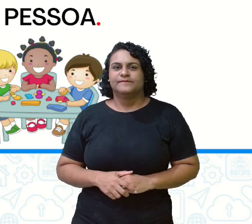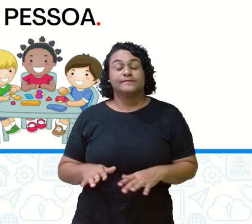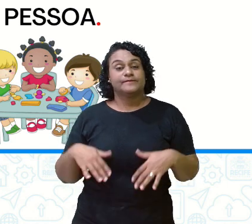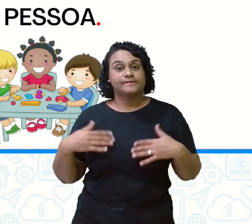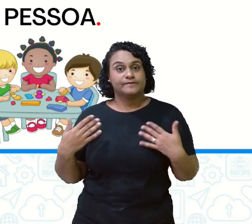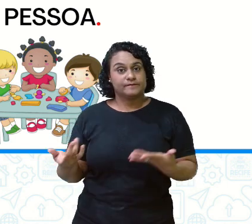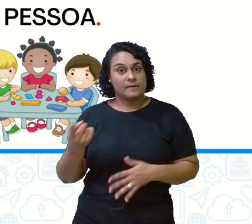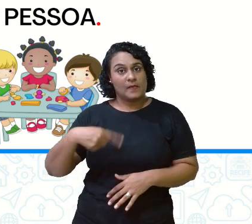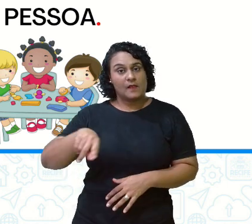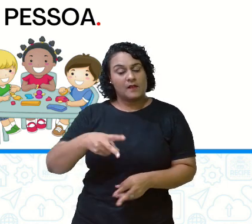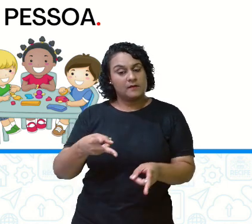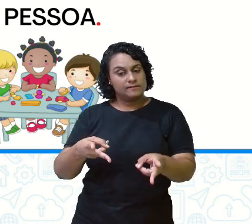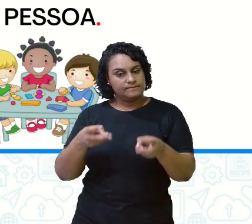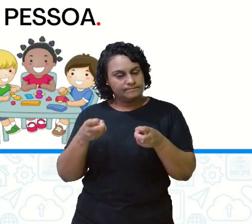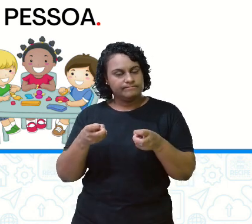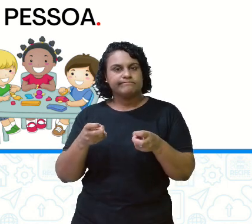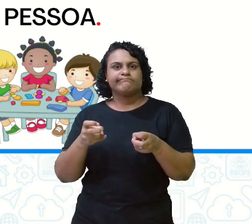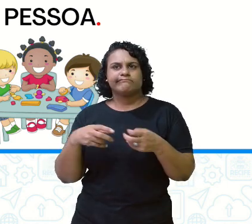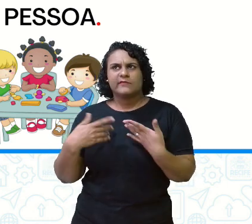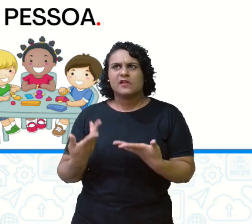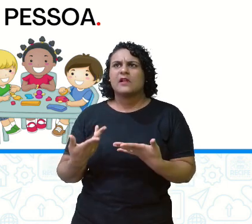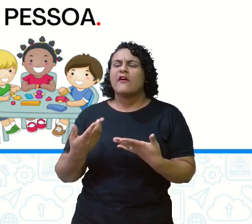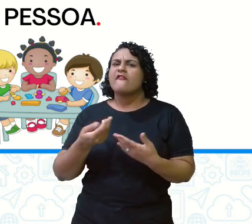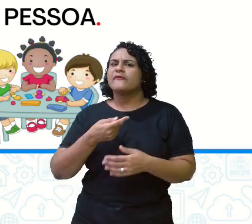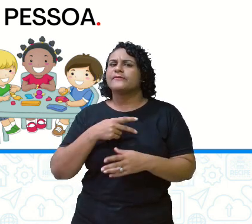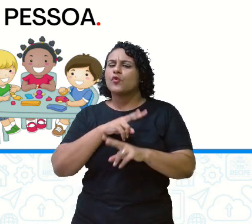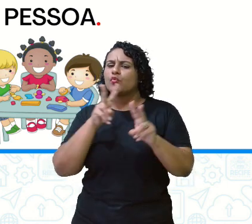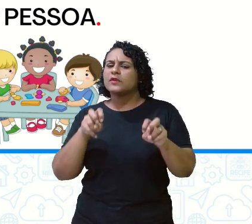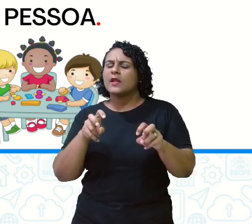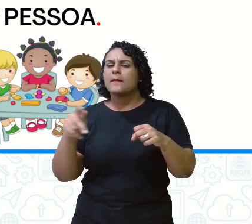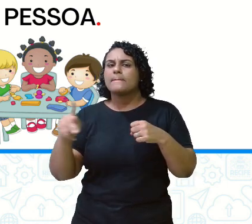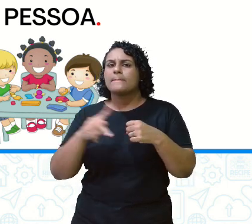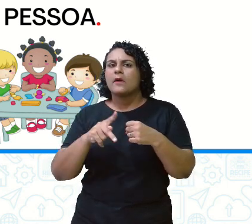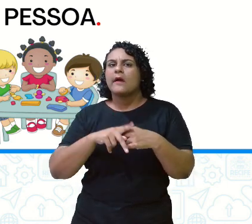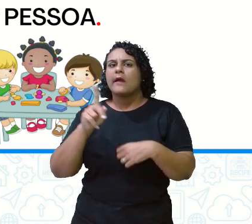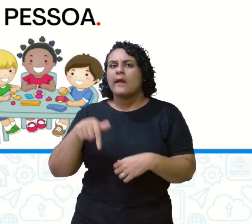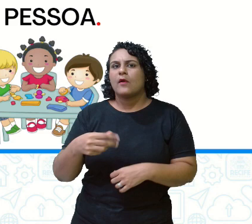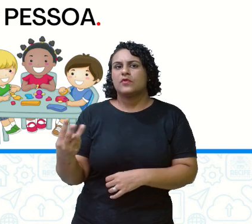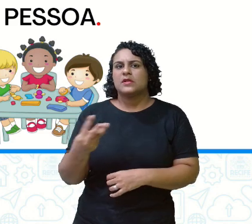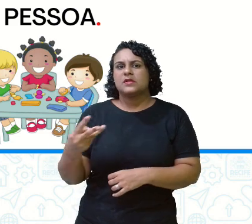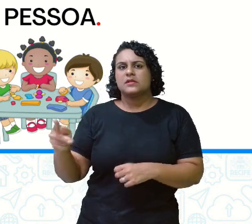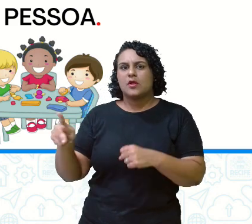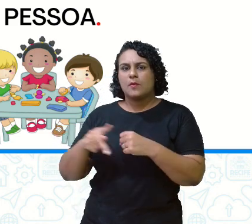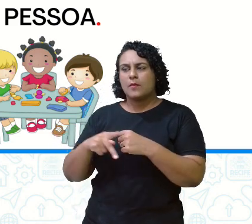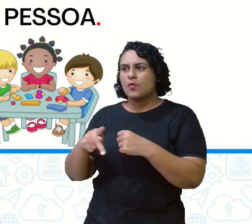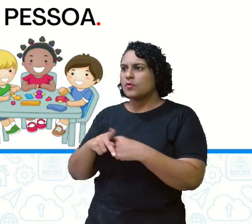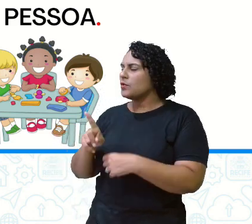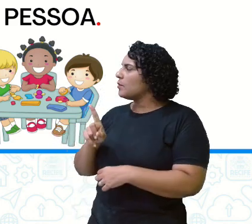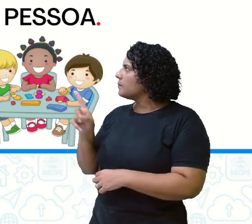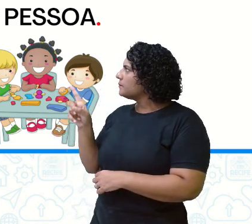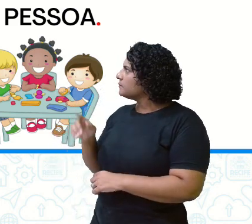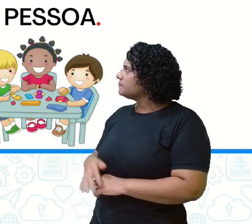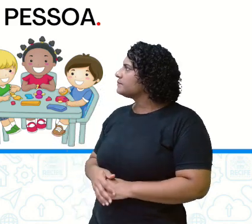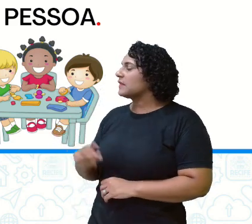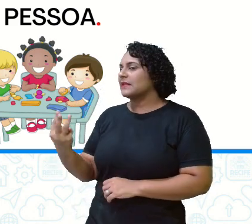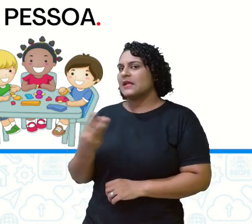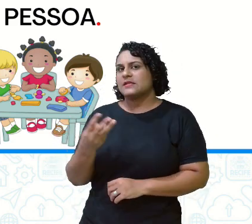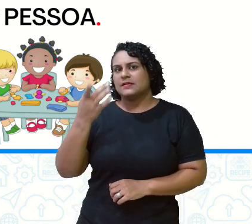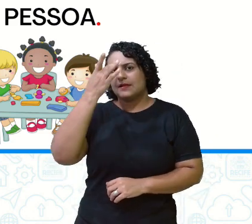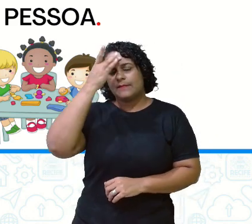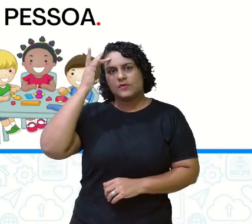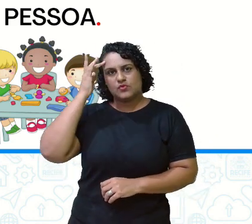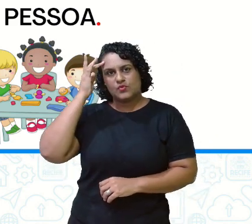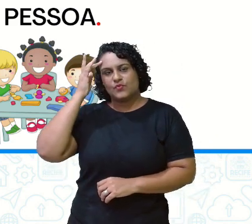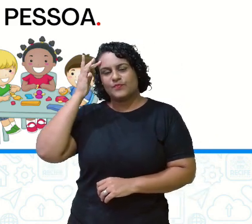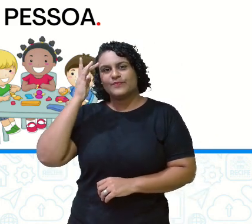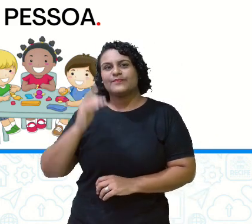Então, como vocês podem perceber, quando a gente está falando de pronome, ele é o terceiro pronome, né? O pronome da terceira pessoa do